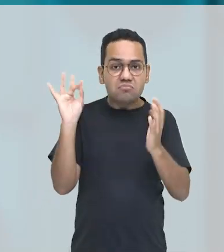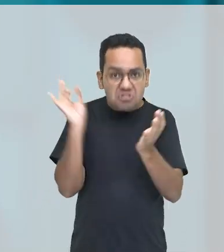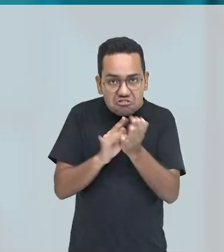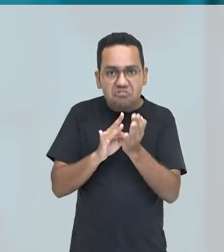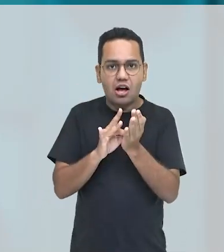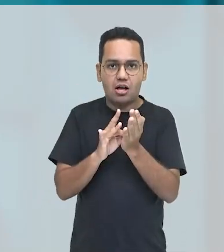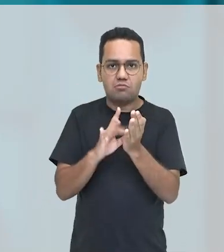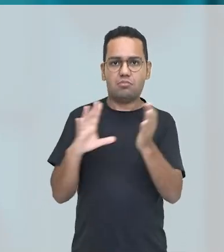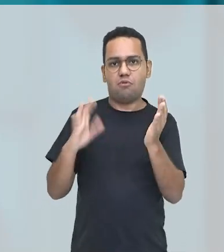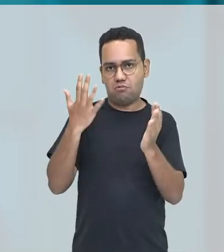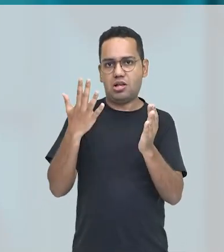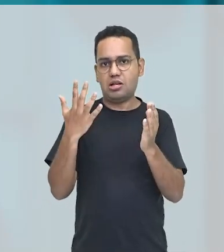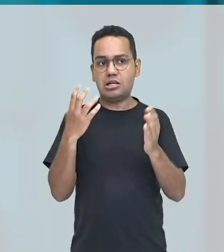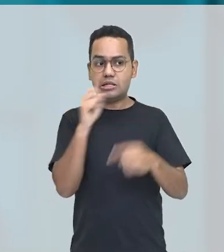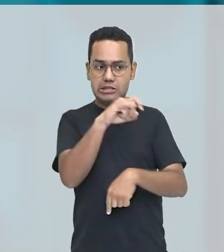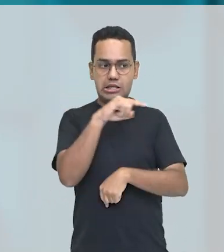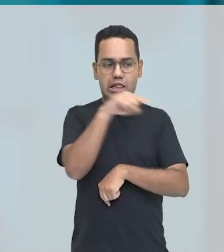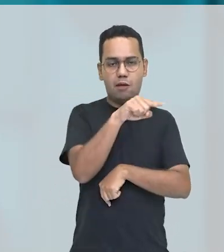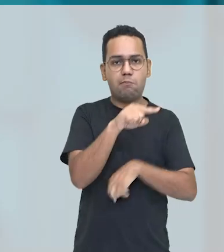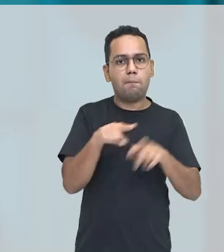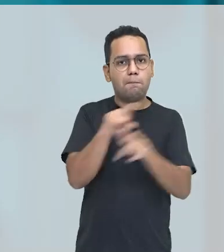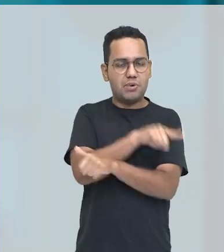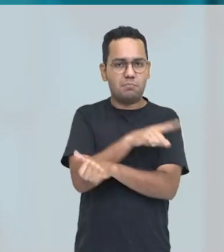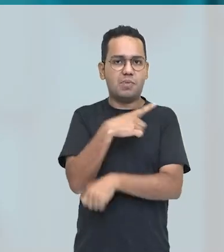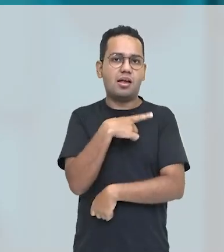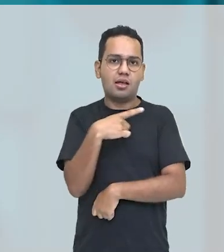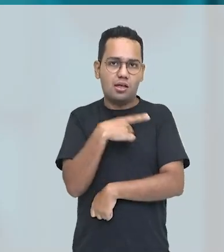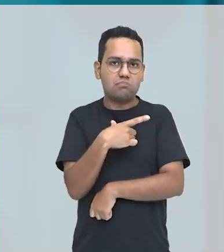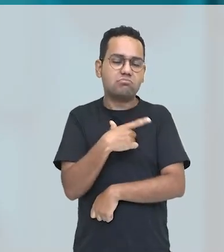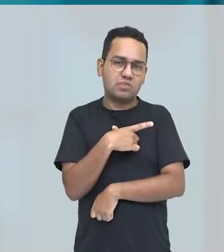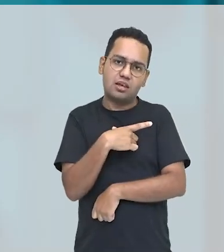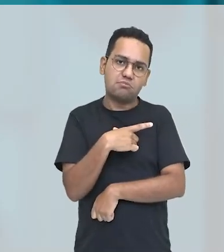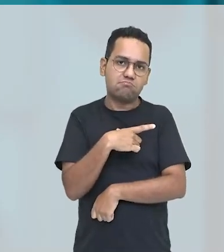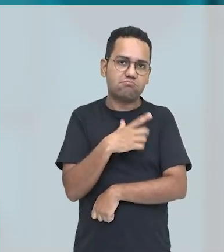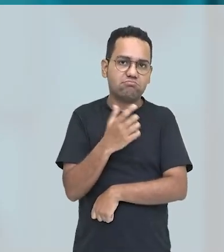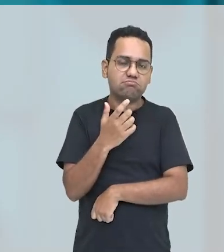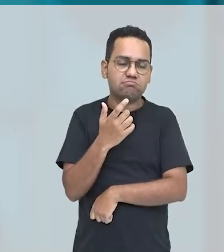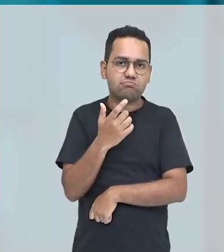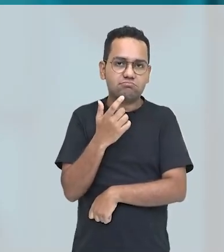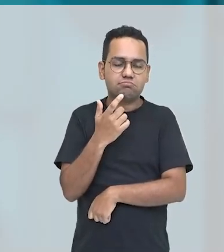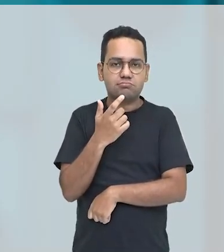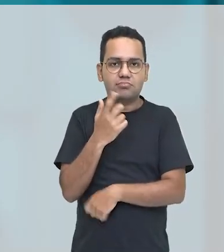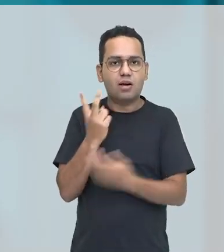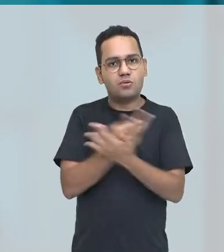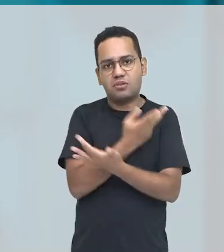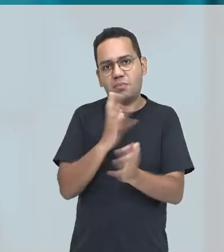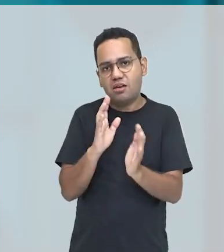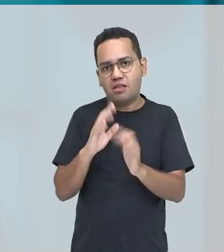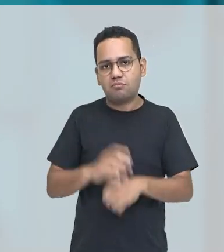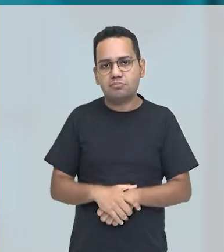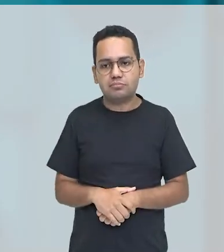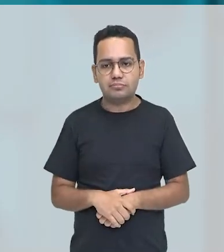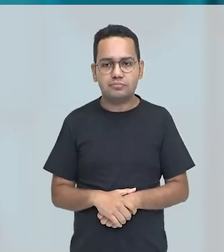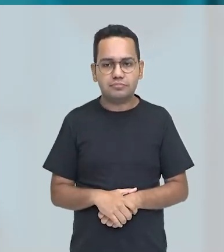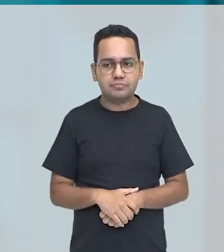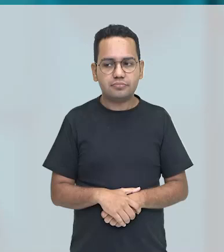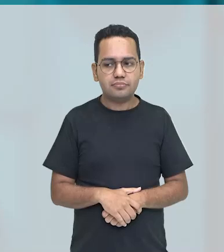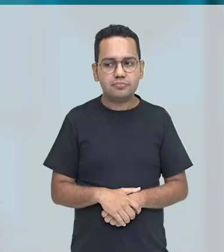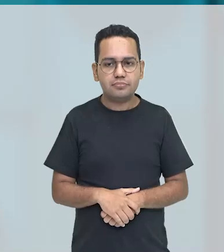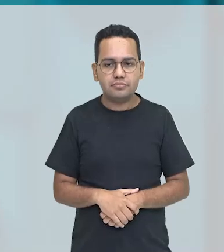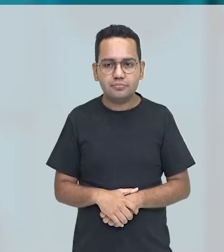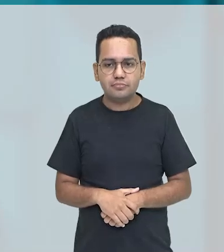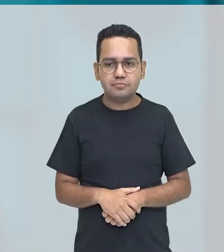na relação de condição? É exatamente isso. A segunda oração só acontece, a segunda ação só acontece se a